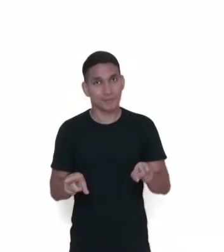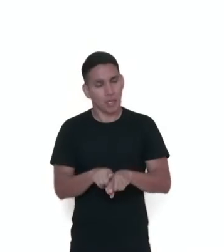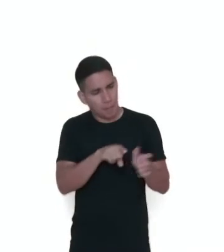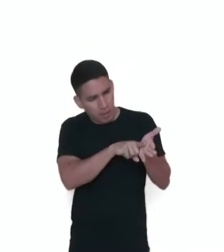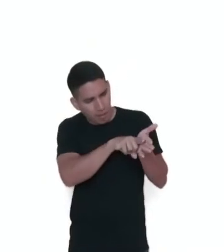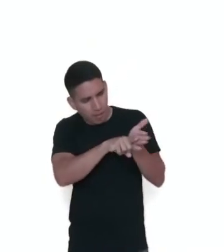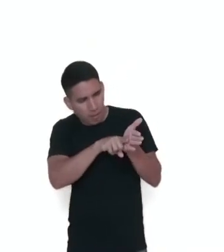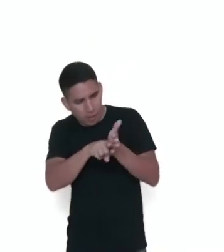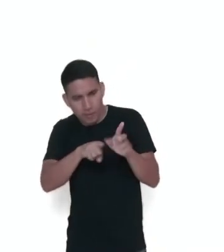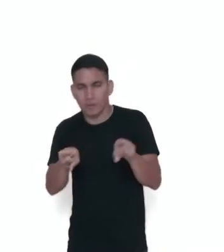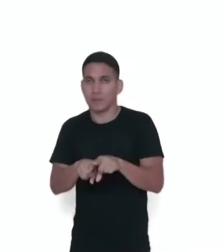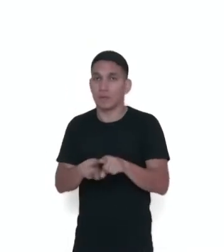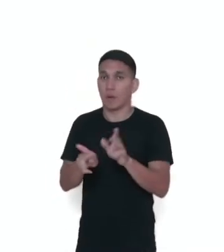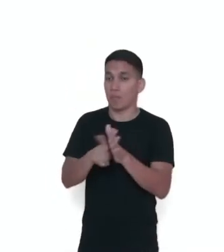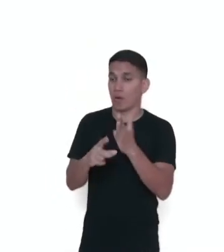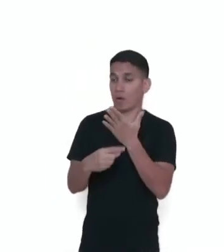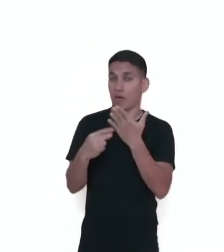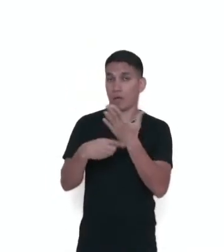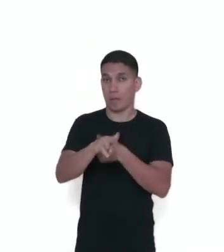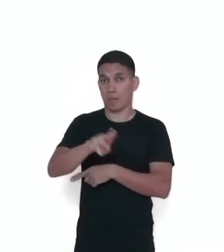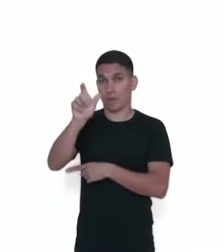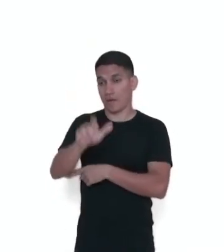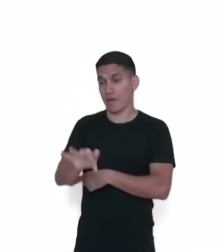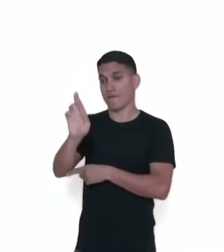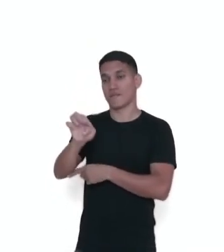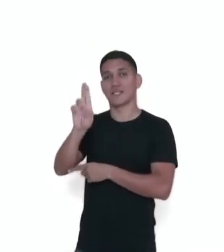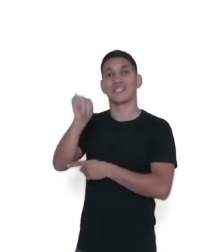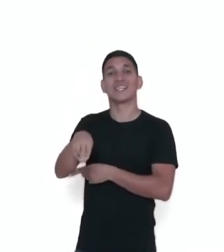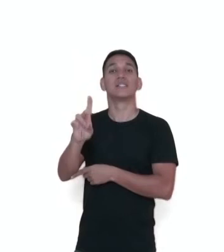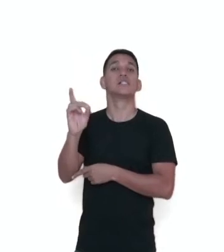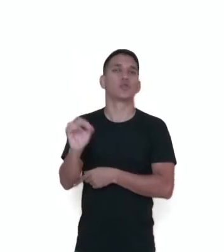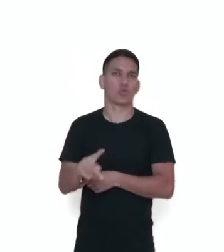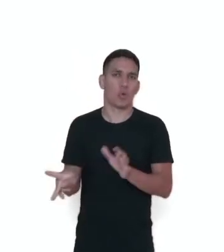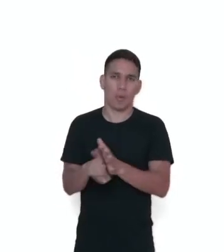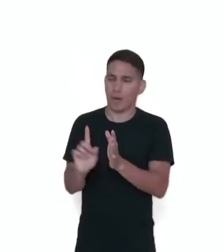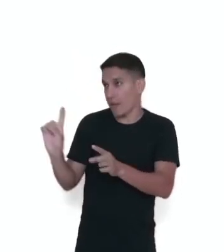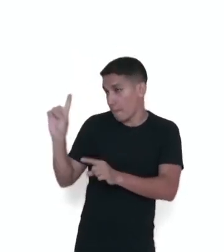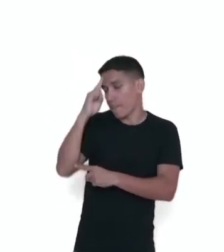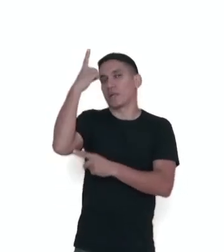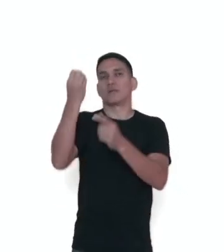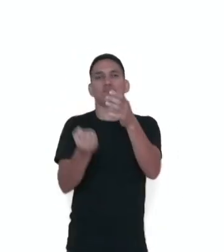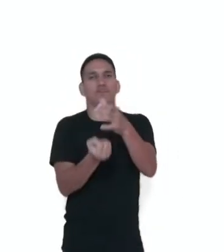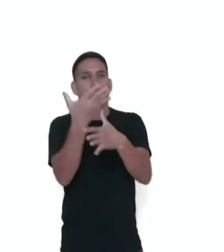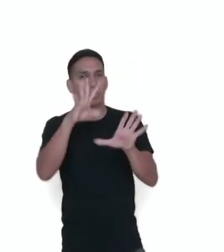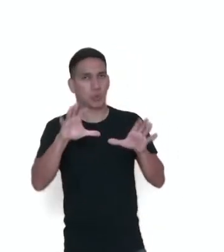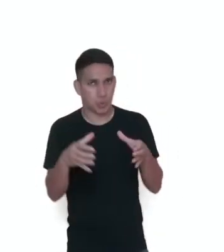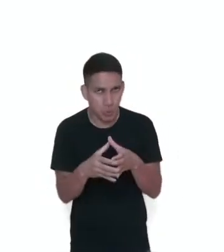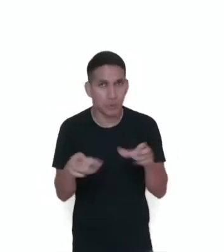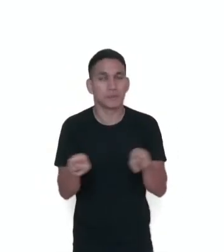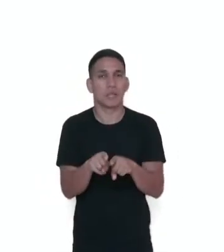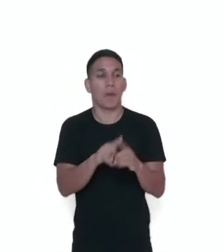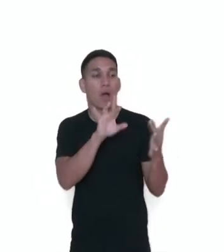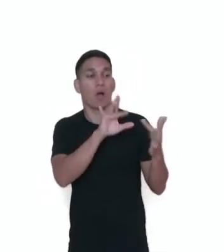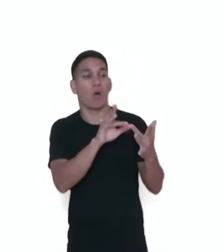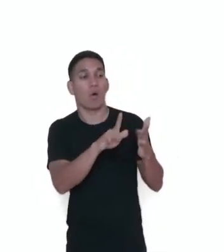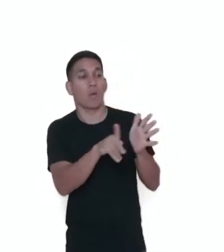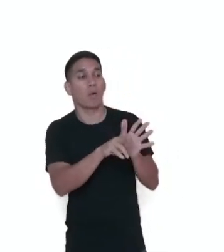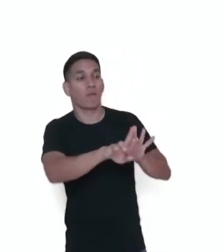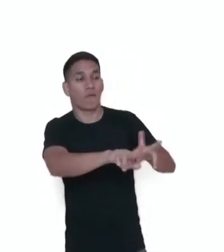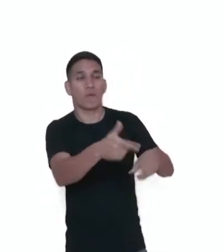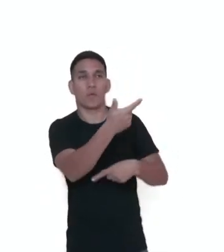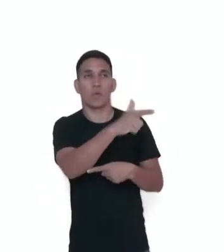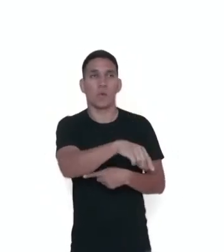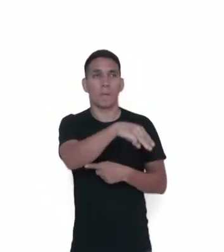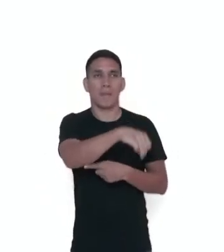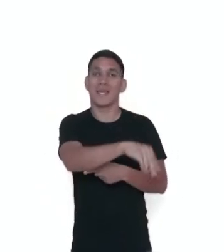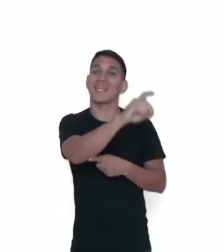e criações de Fernando Barba, que é o precursor, o criador do grupo, e também de seu contato com o músico Estênio Mendes,